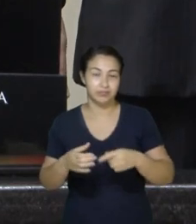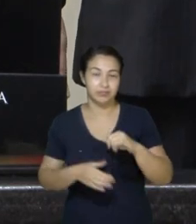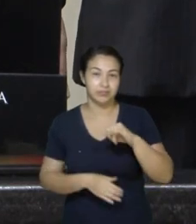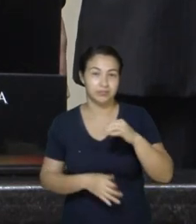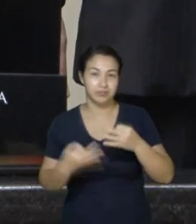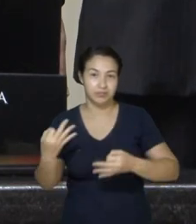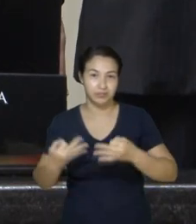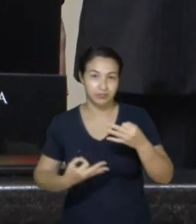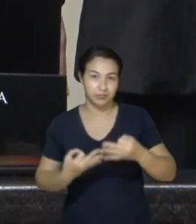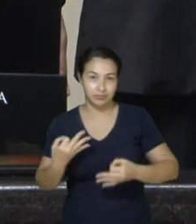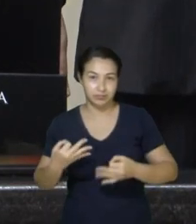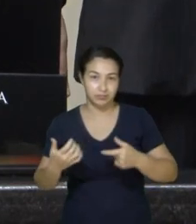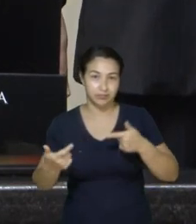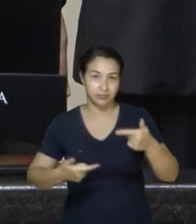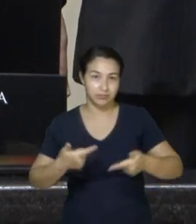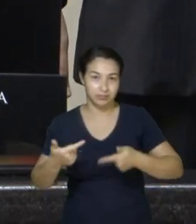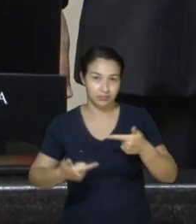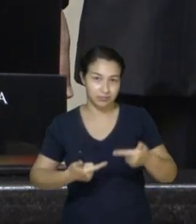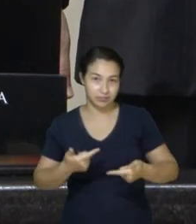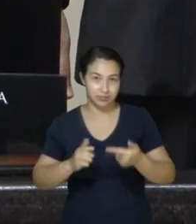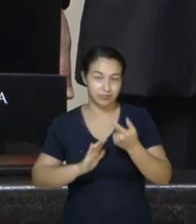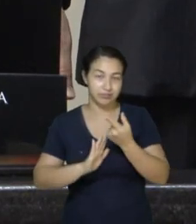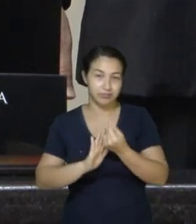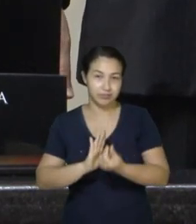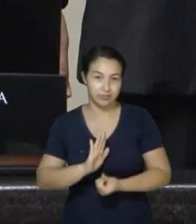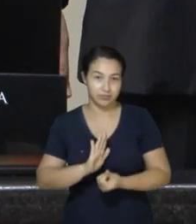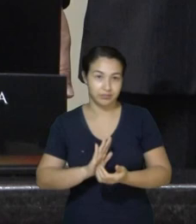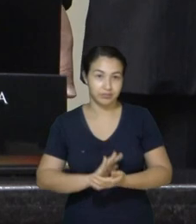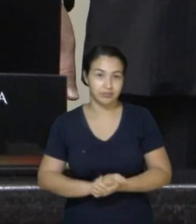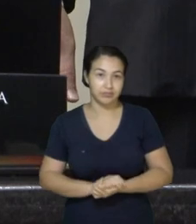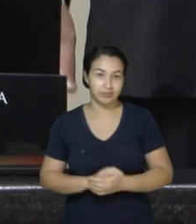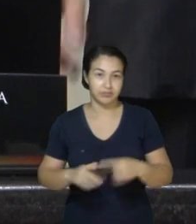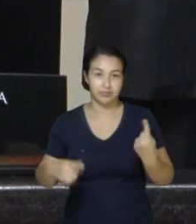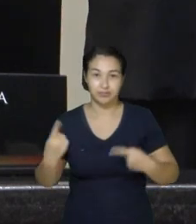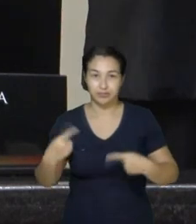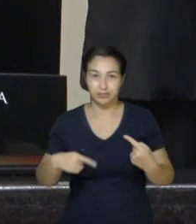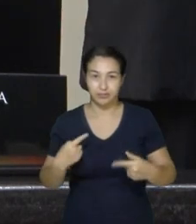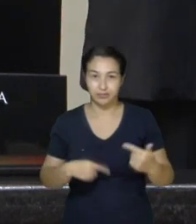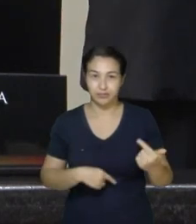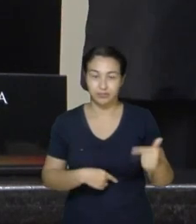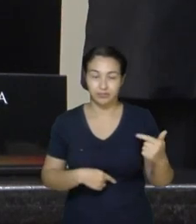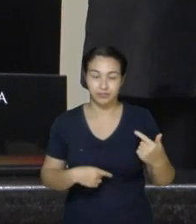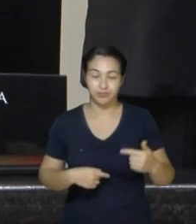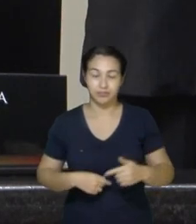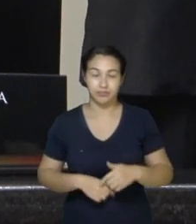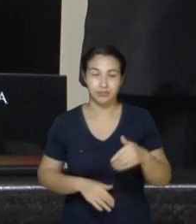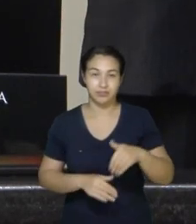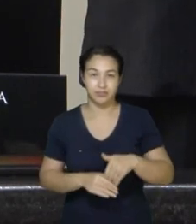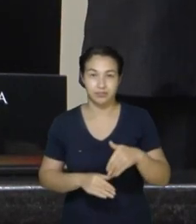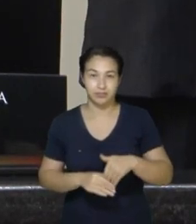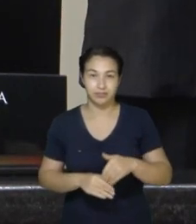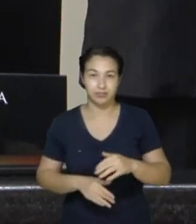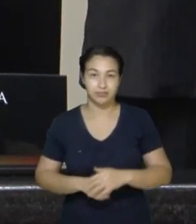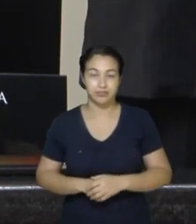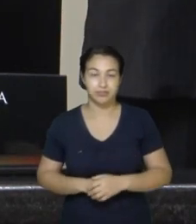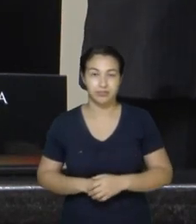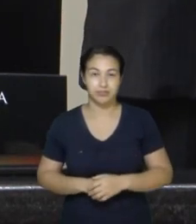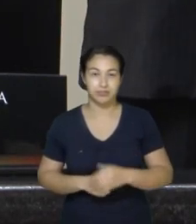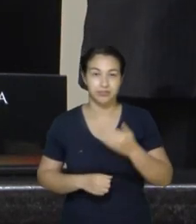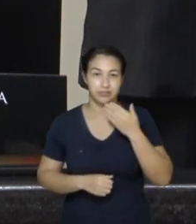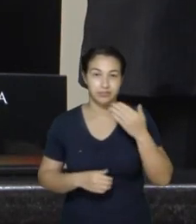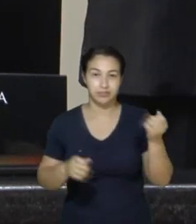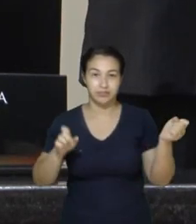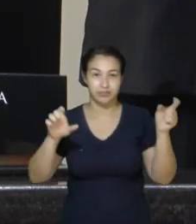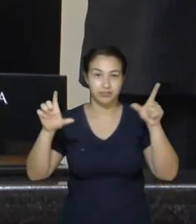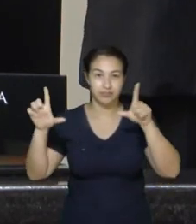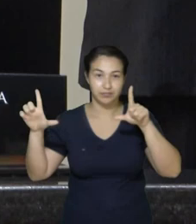Trabalho e de Finanças. Em discussão, não havendo quem queira discutir, em votação, solicito a abertura do